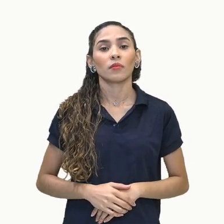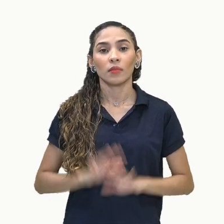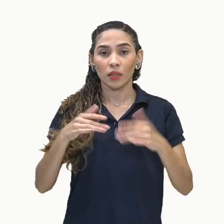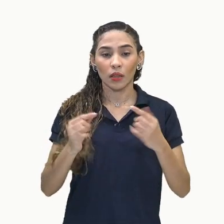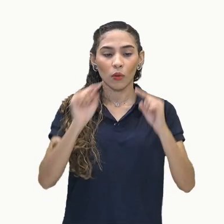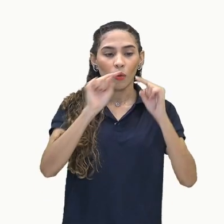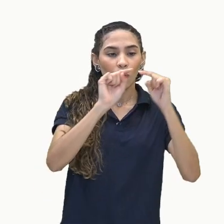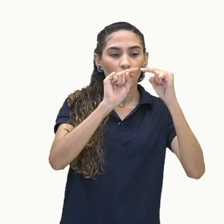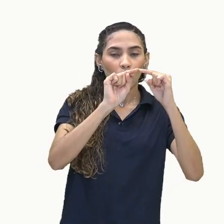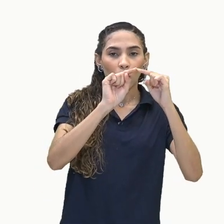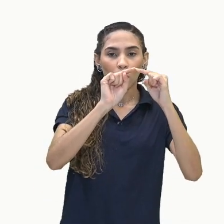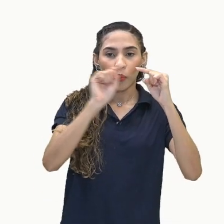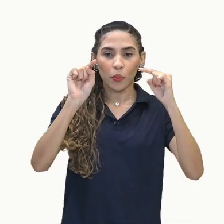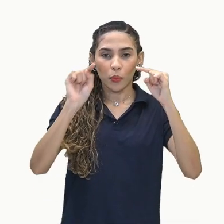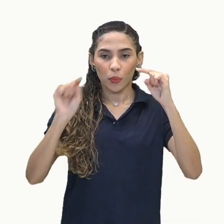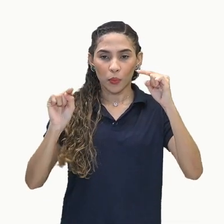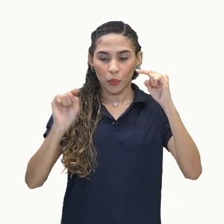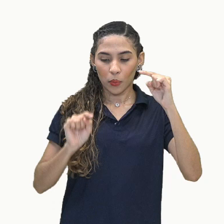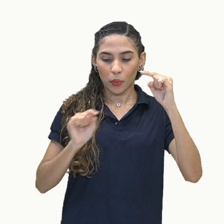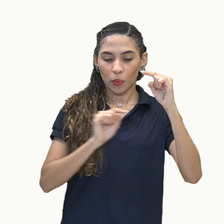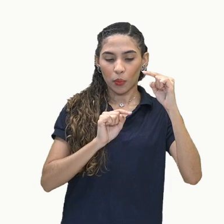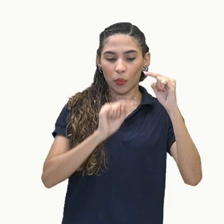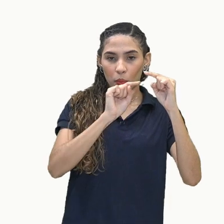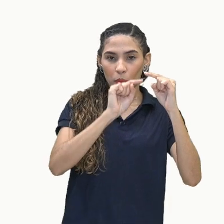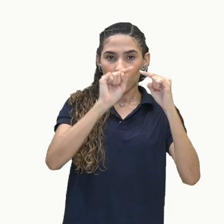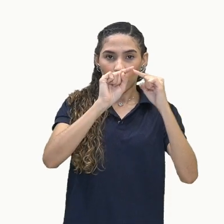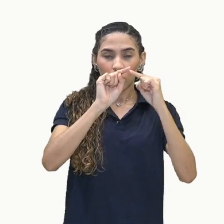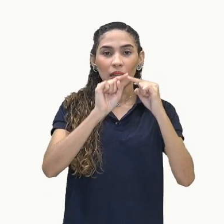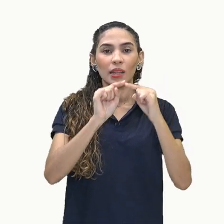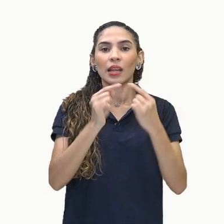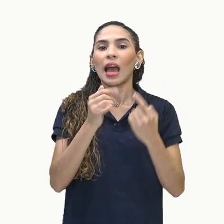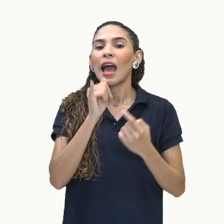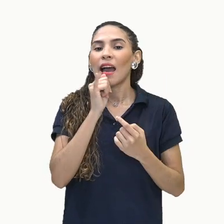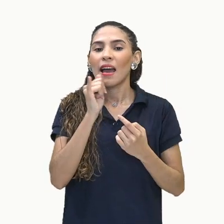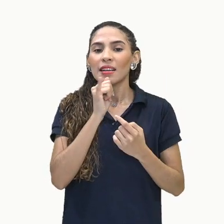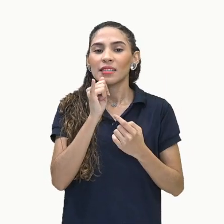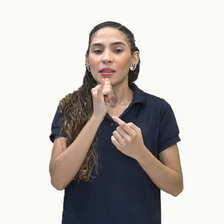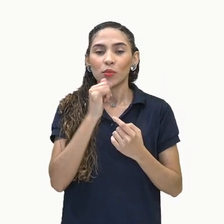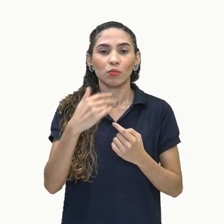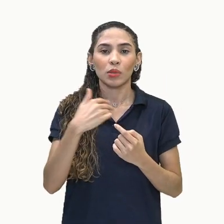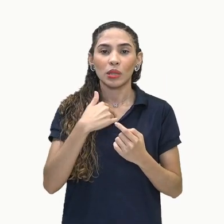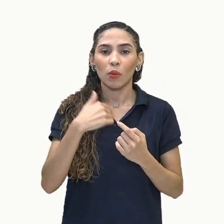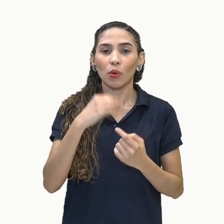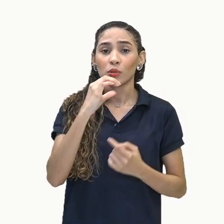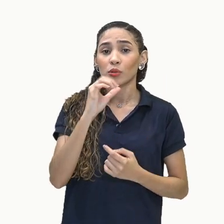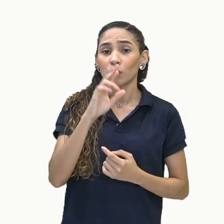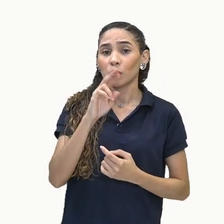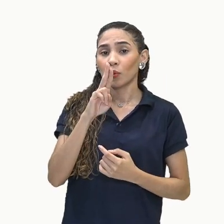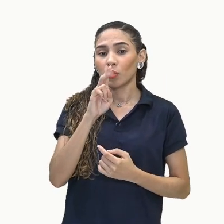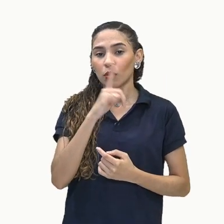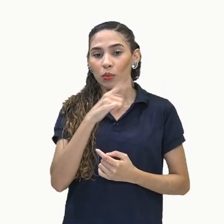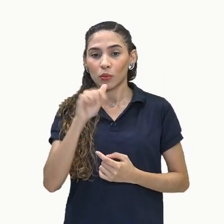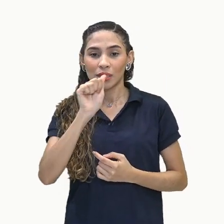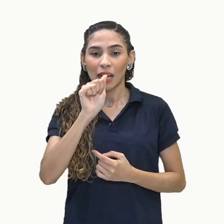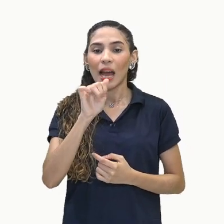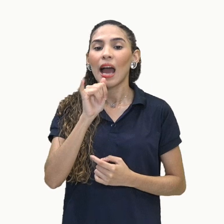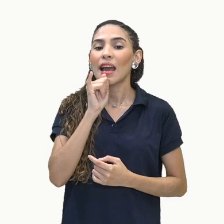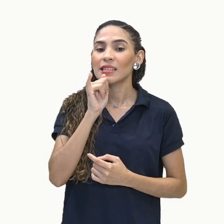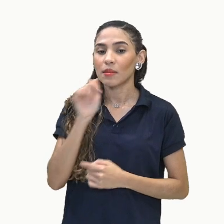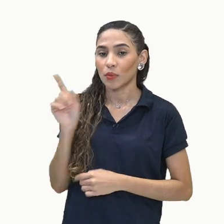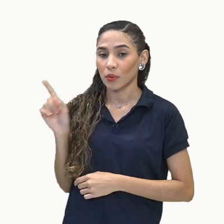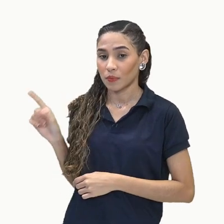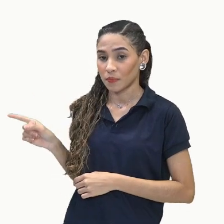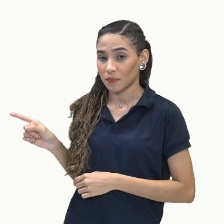meu polígono, eles não podem, né, se cruzar. Por exemplo, aqui,